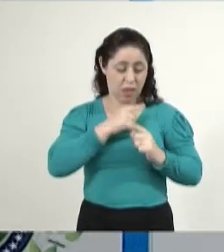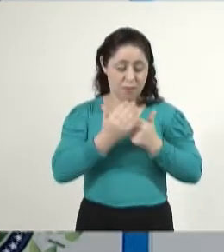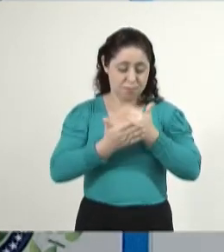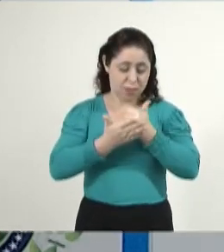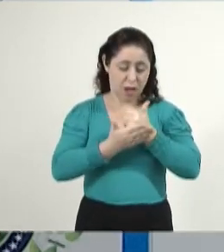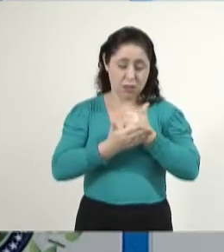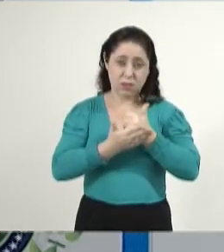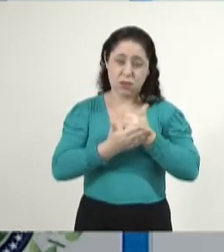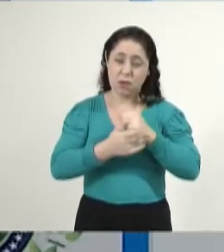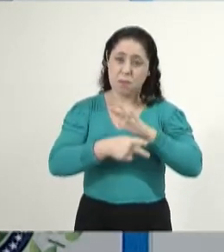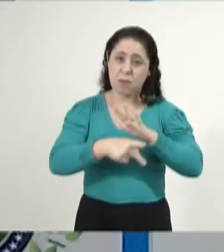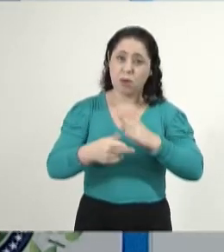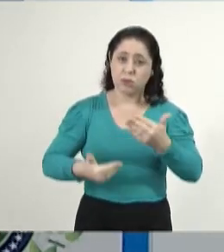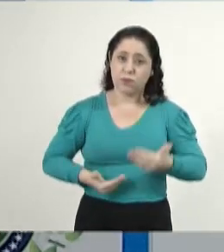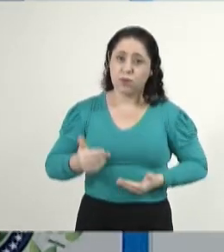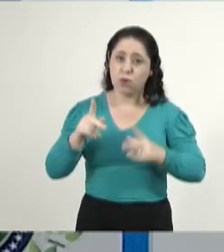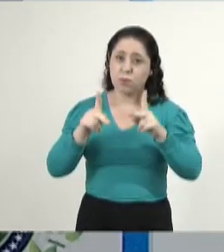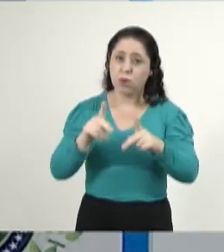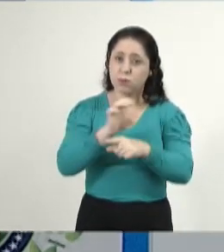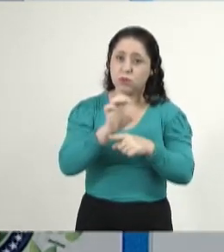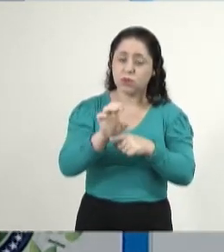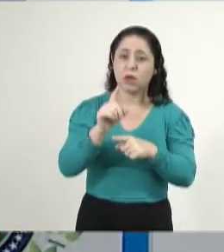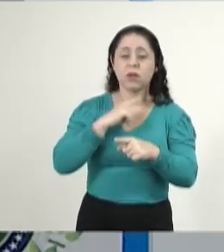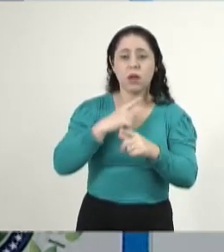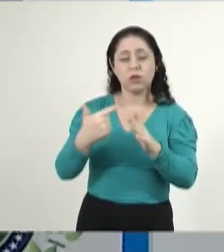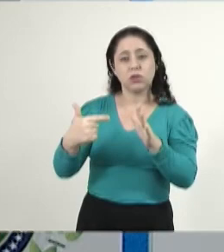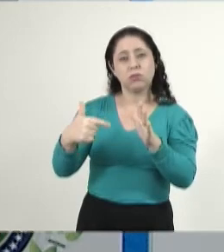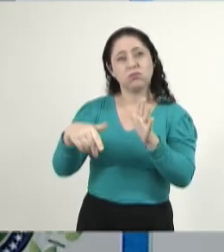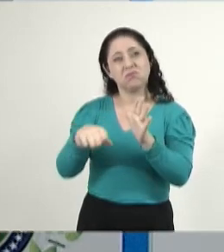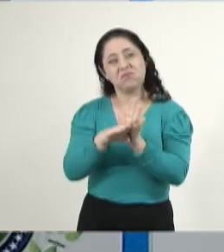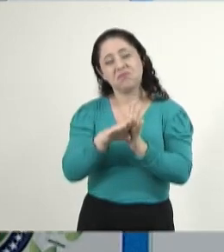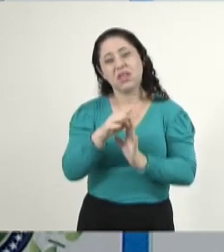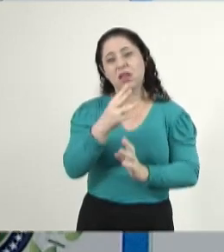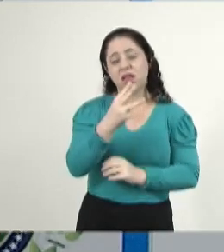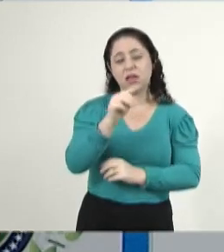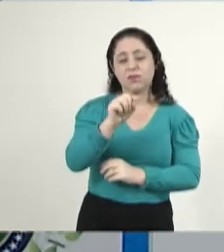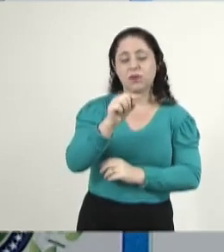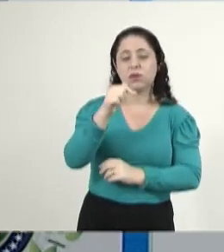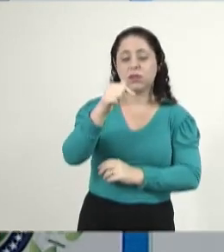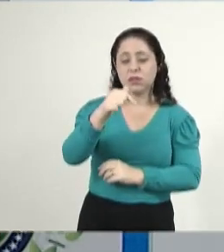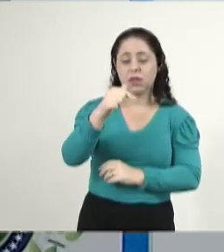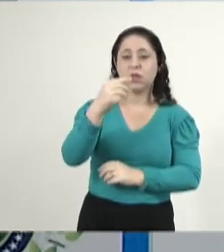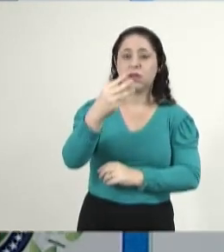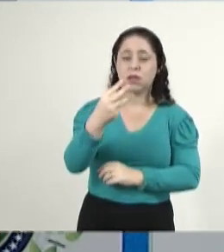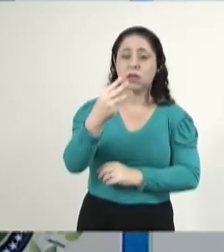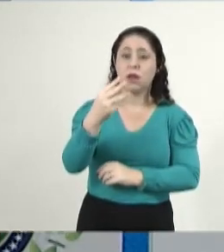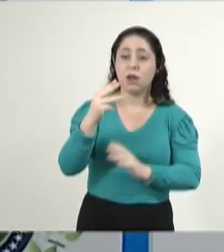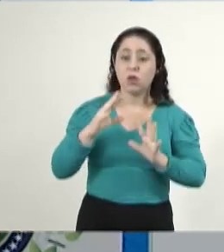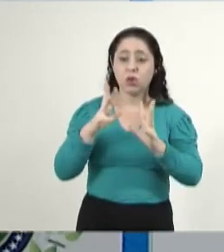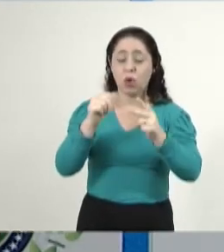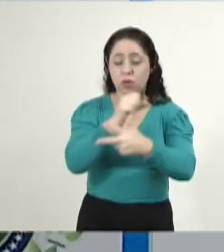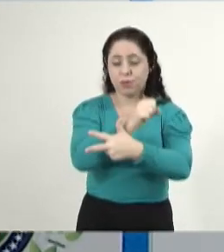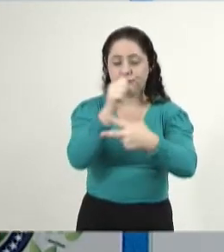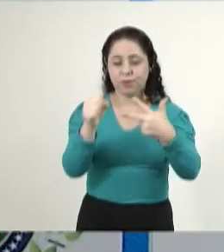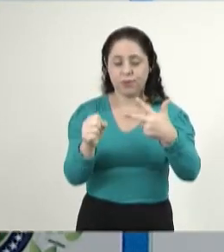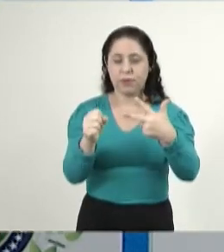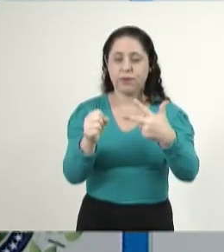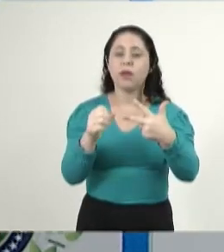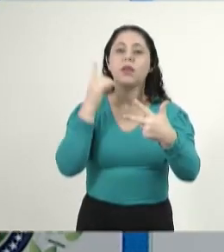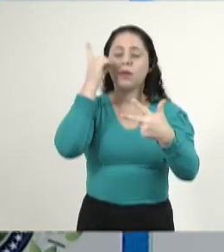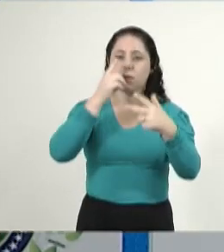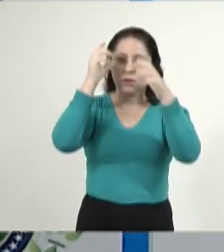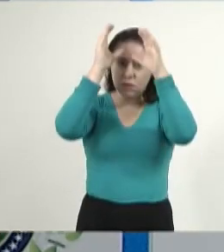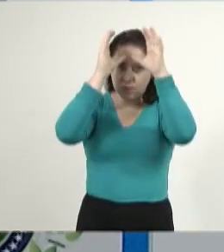ou subsídio dos servidores públicos estaduais, que veio na casa dos 3,73% para todos os poderes. E como o deputado Caravina,